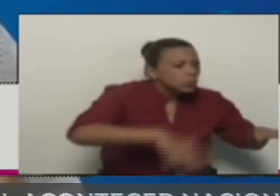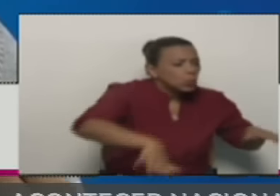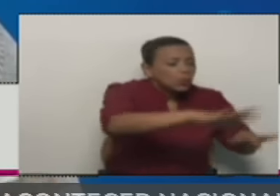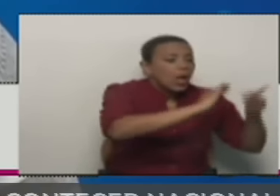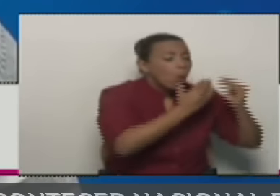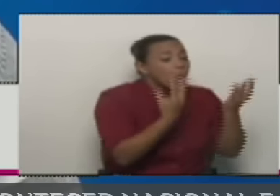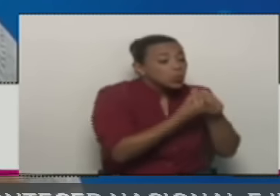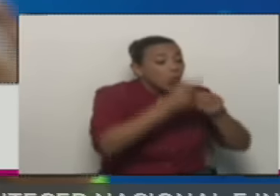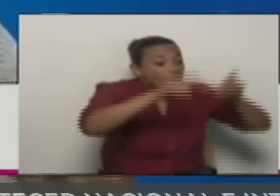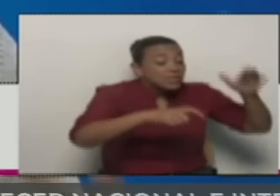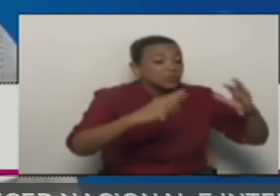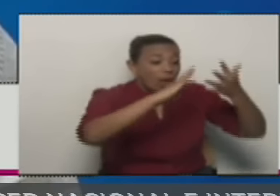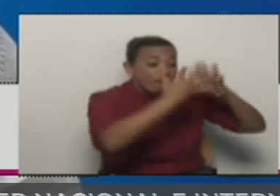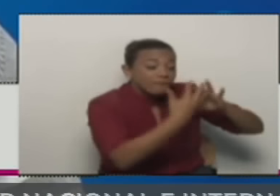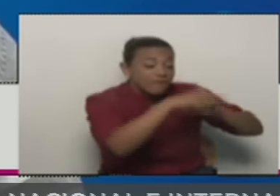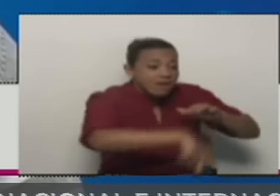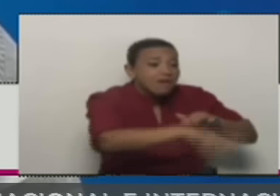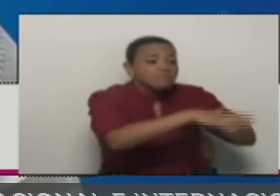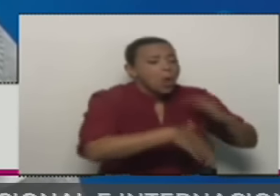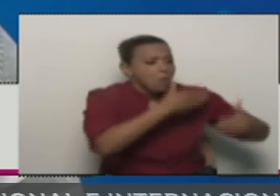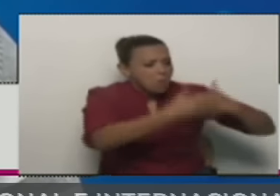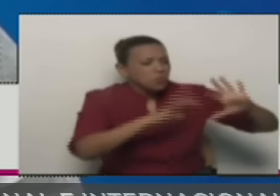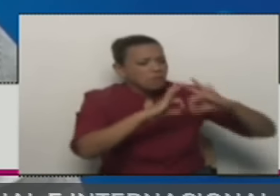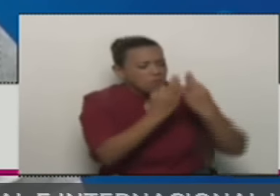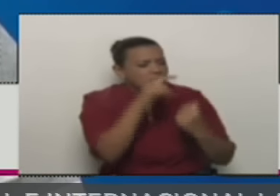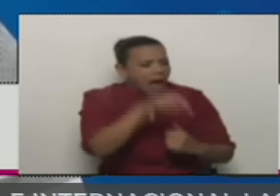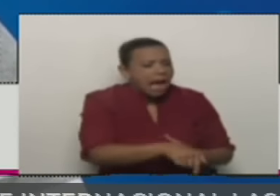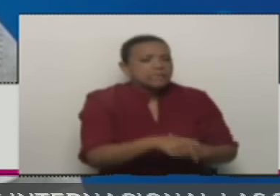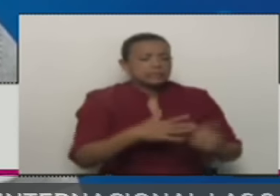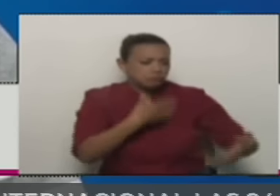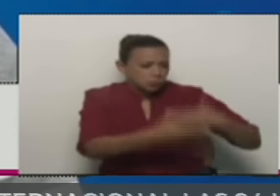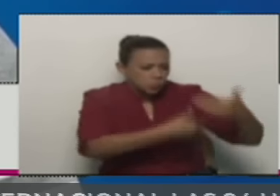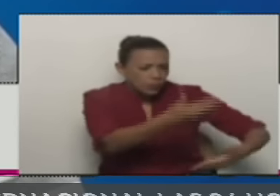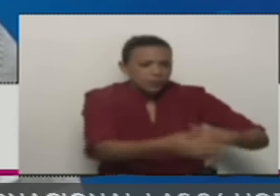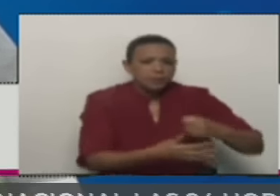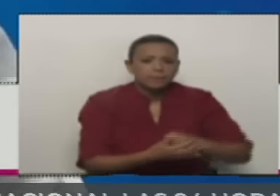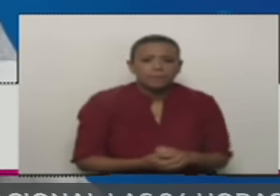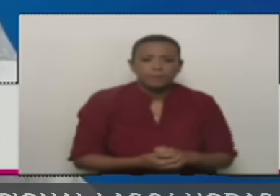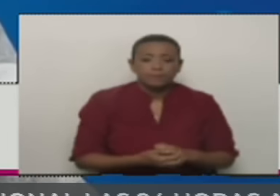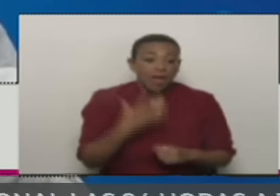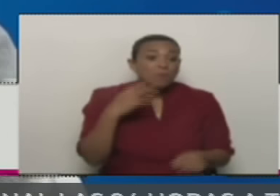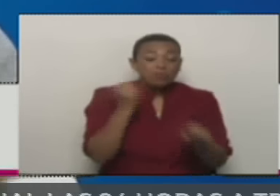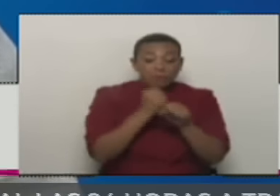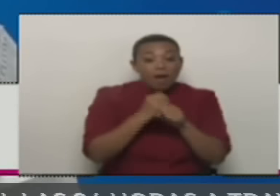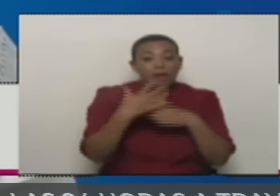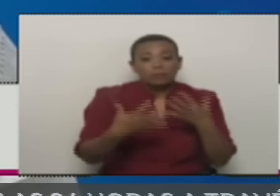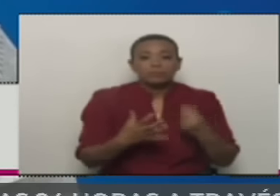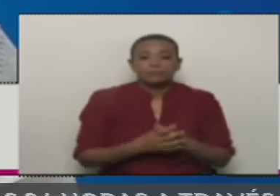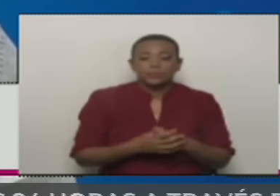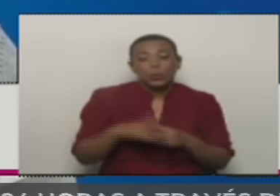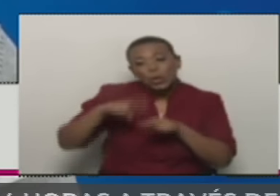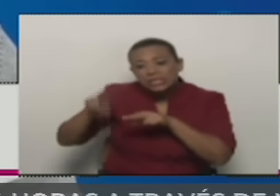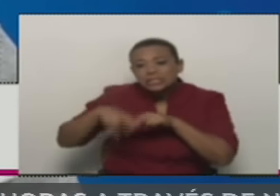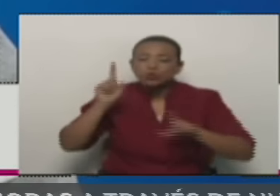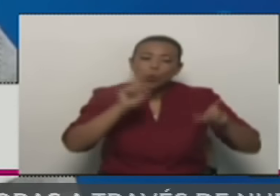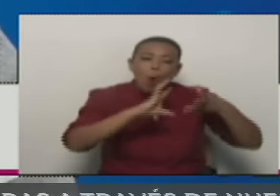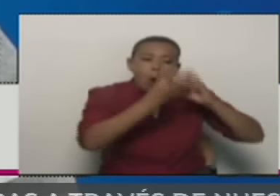comuna, trazendo também a parte educativa. Hemos trabajado junto con los niños y los